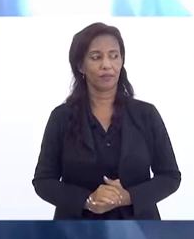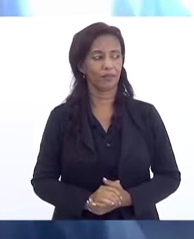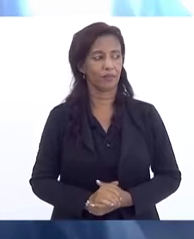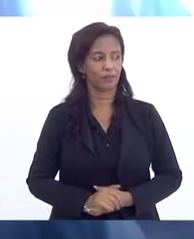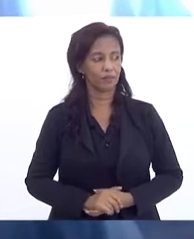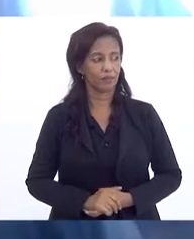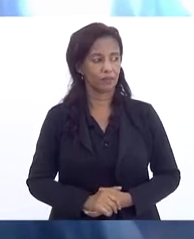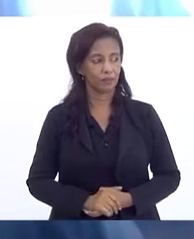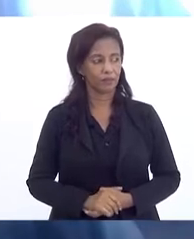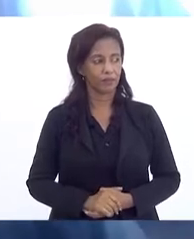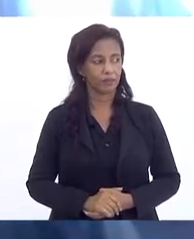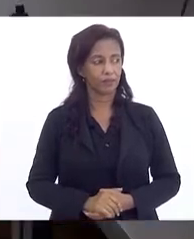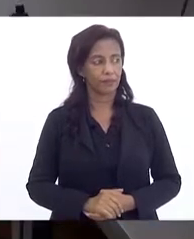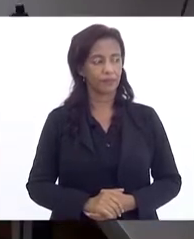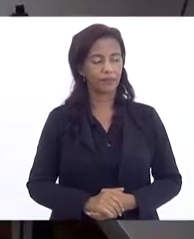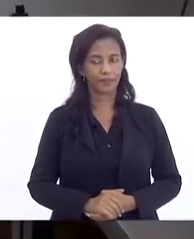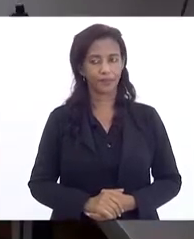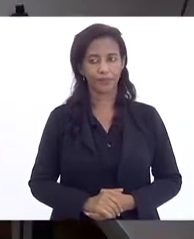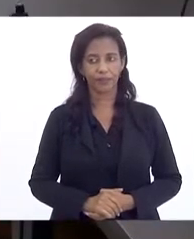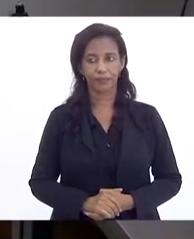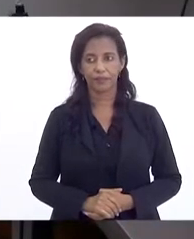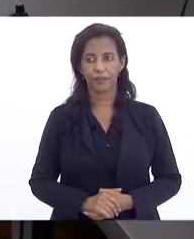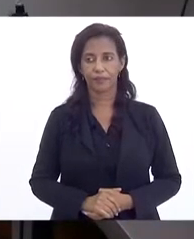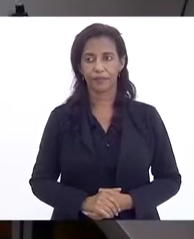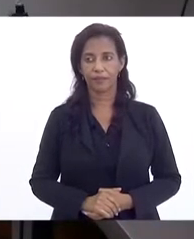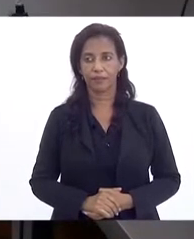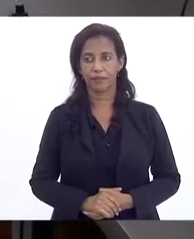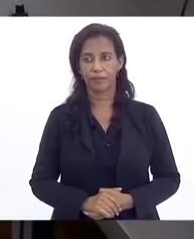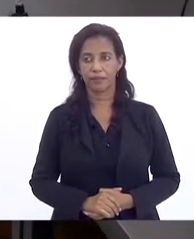eu assim, primeiro,